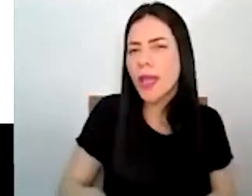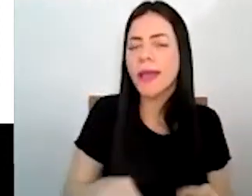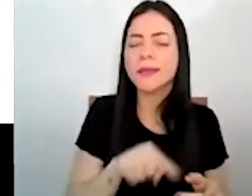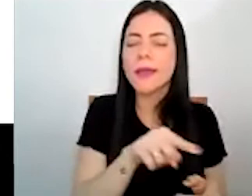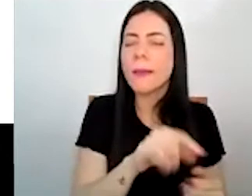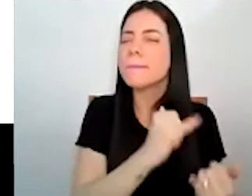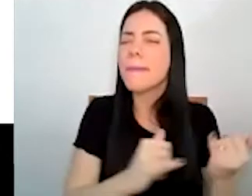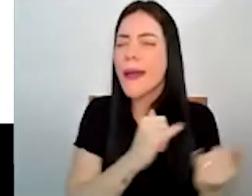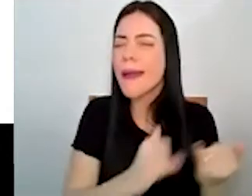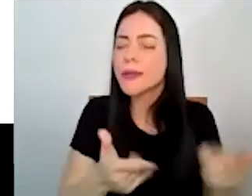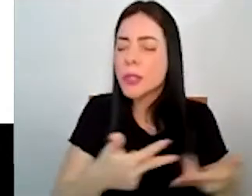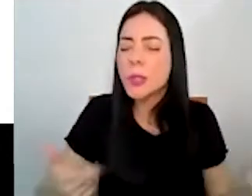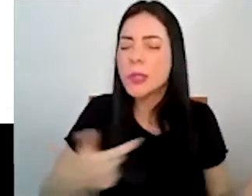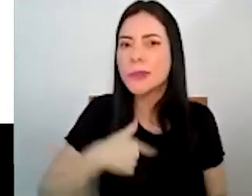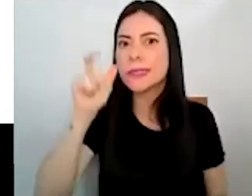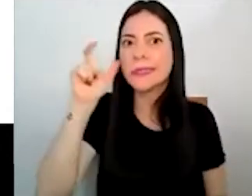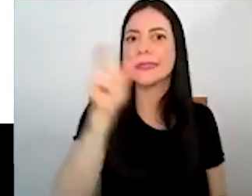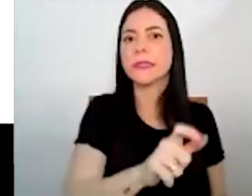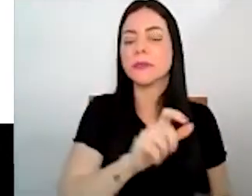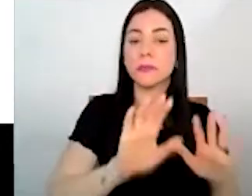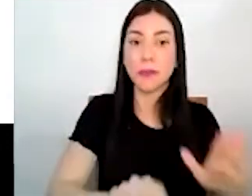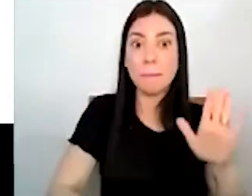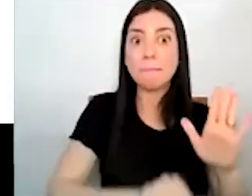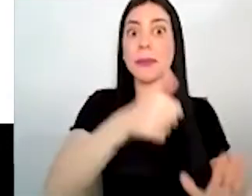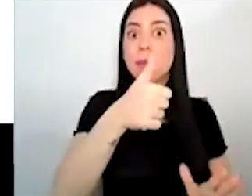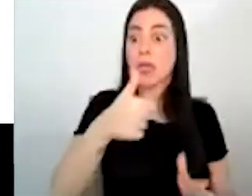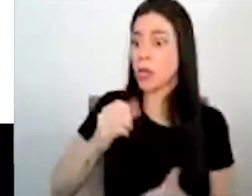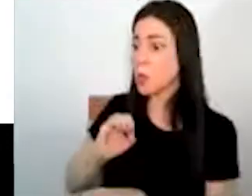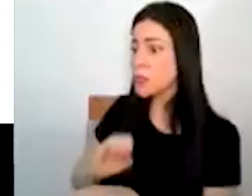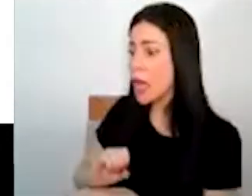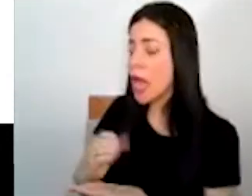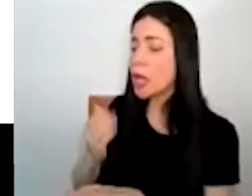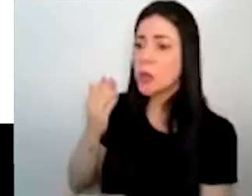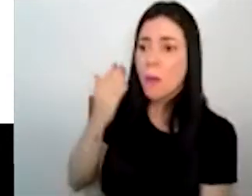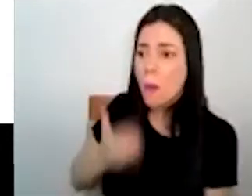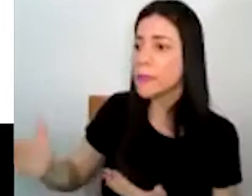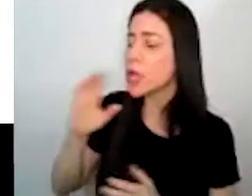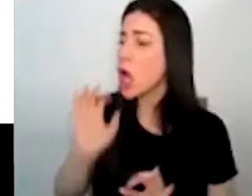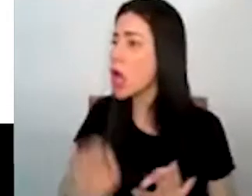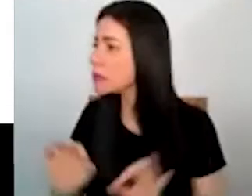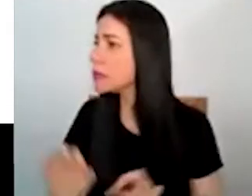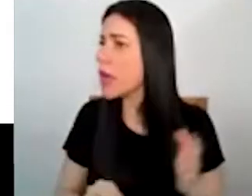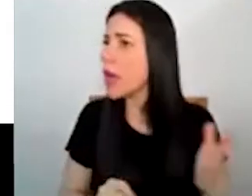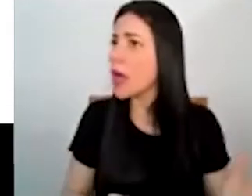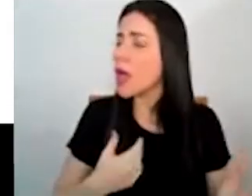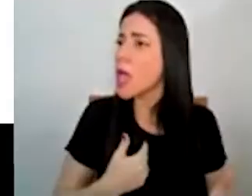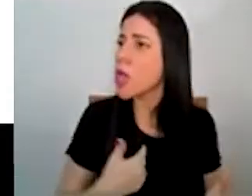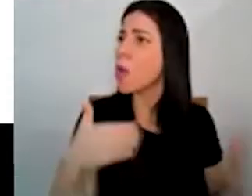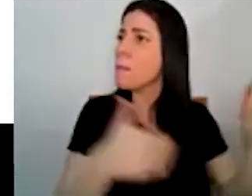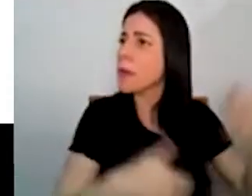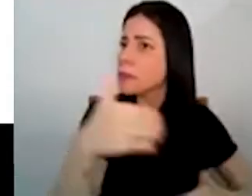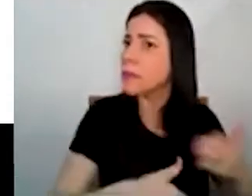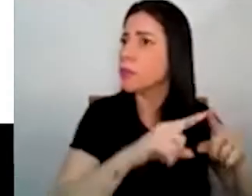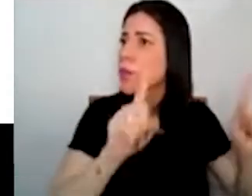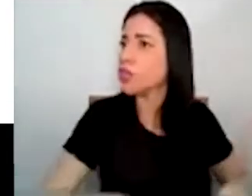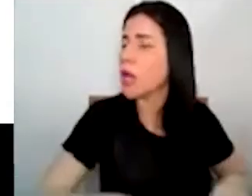interessavam, foi a primeira vez que eu precisei me organizar do zero completamente. Então, assim, eu estou participando desse projeto como um profissional autônomo, e então